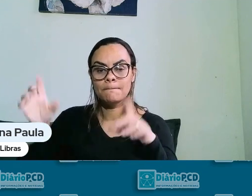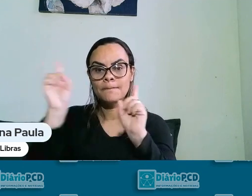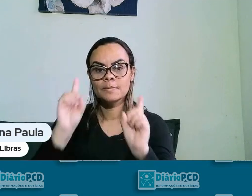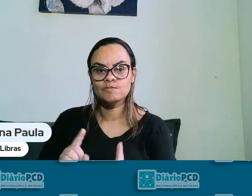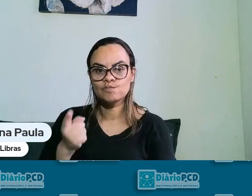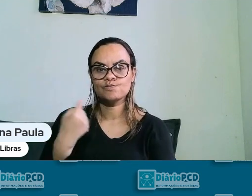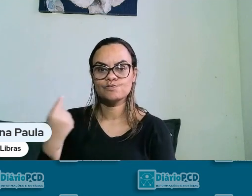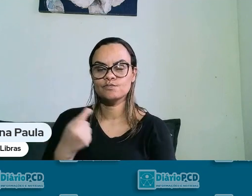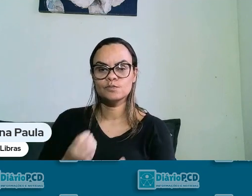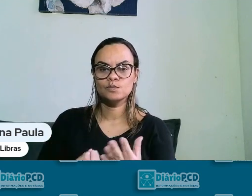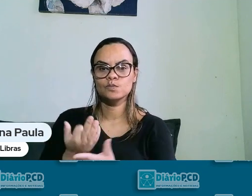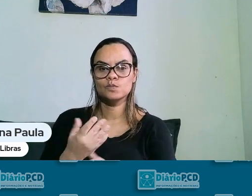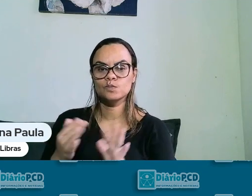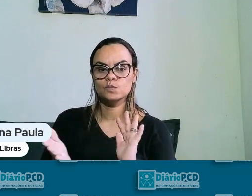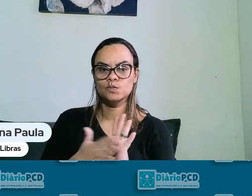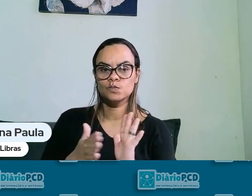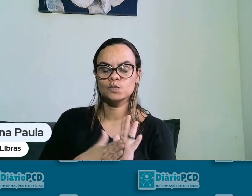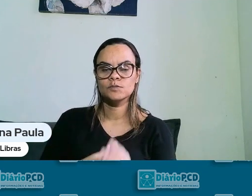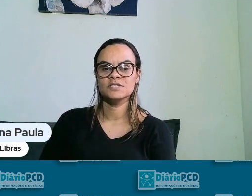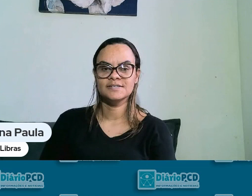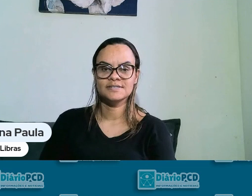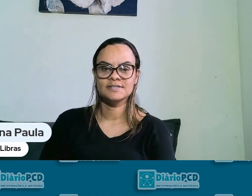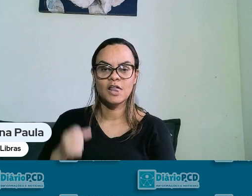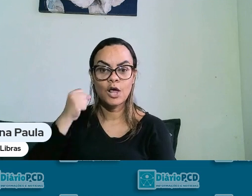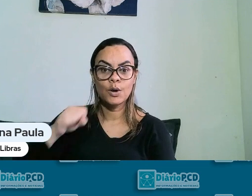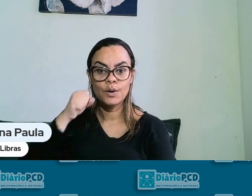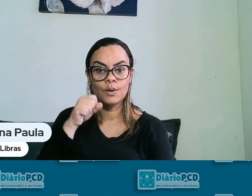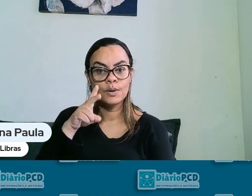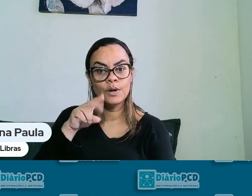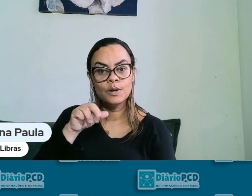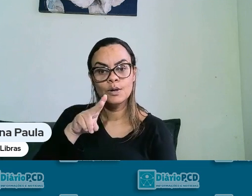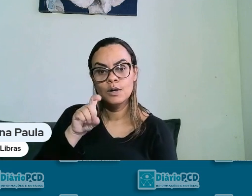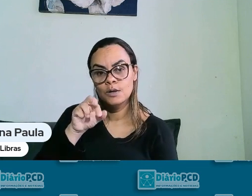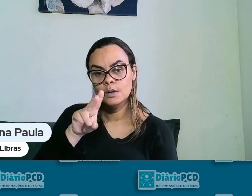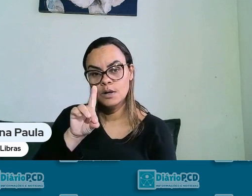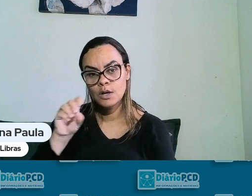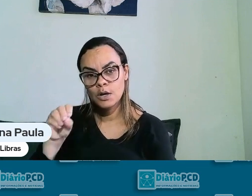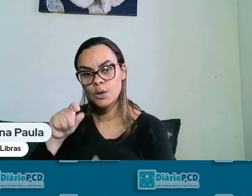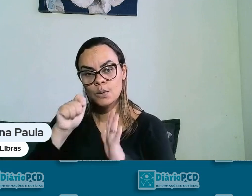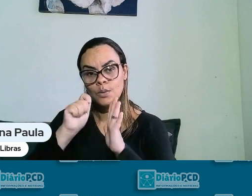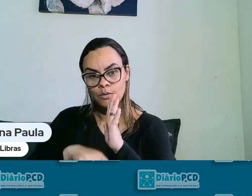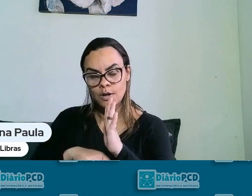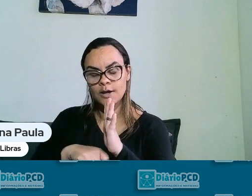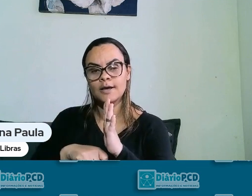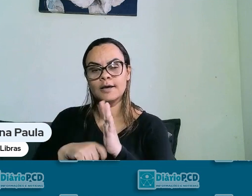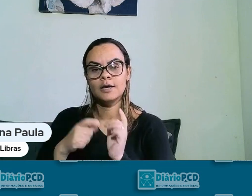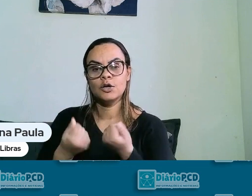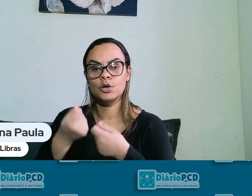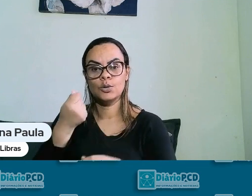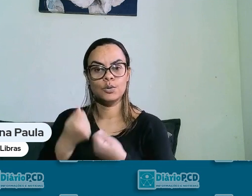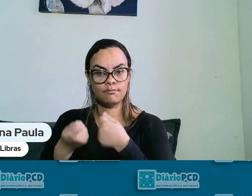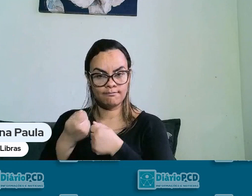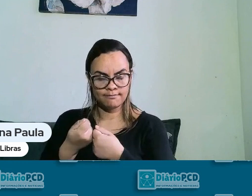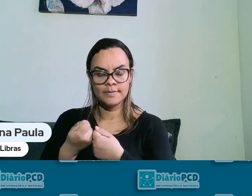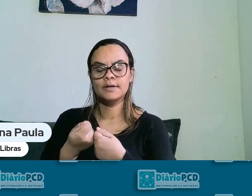Nós produzimos uma proposta para o senador Eduardo Braga, que é o relator da reforma tributária no Senado